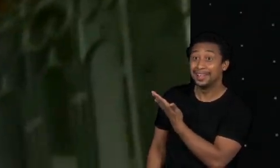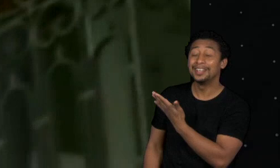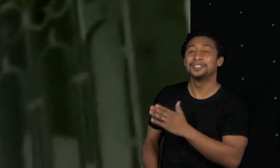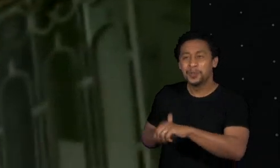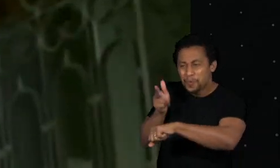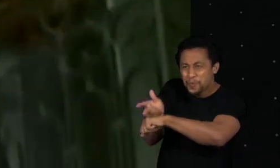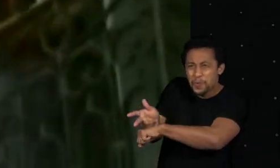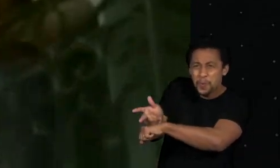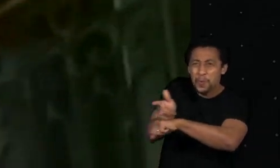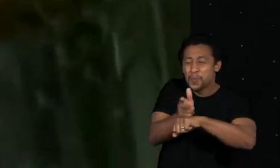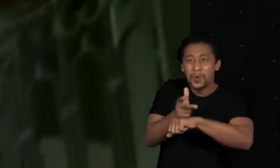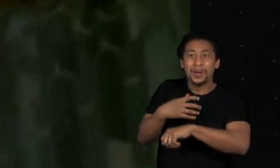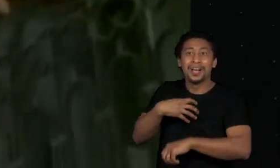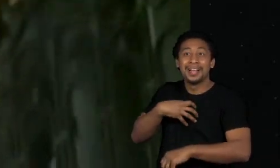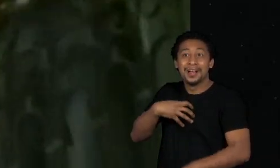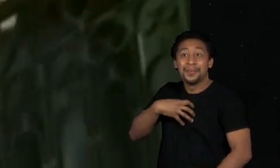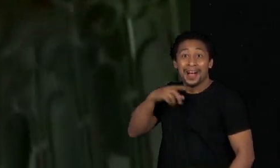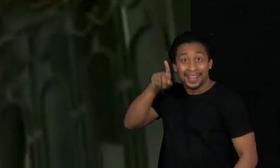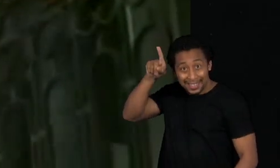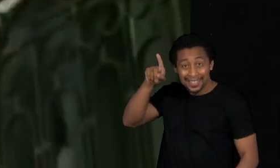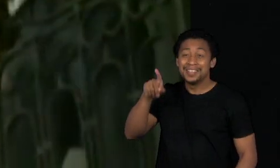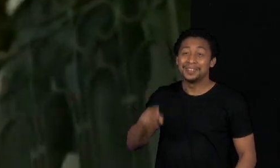com o Lobinho.